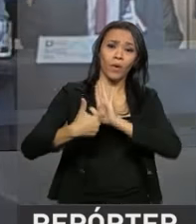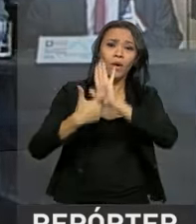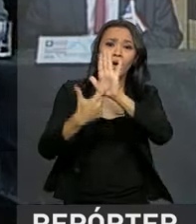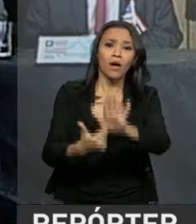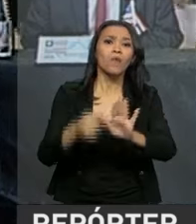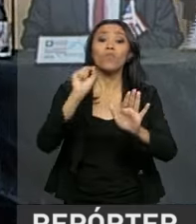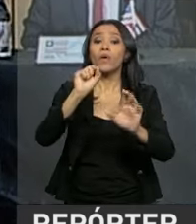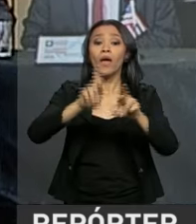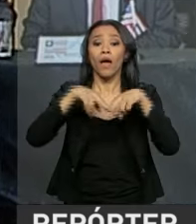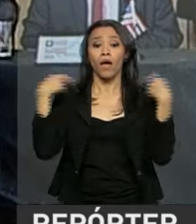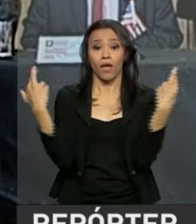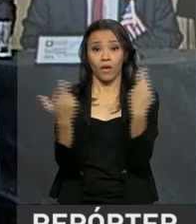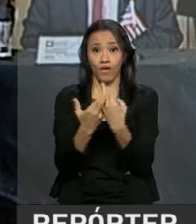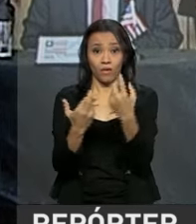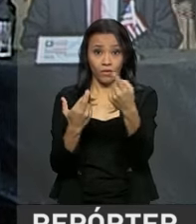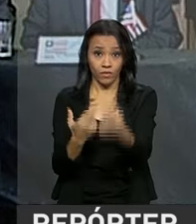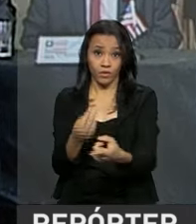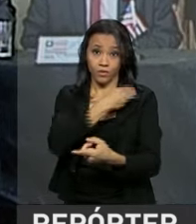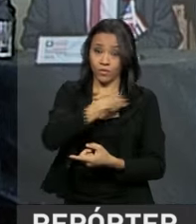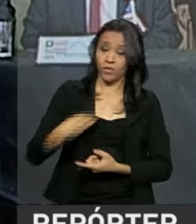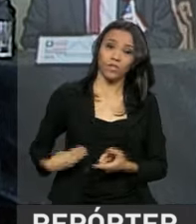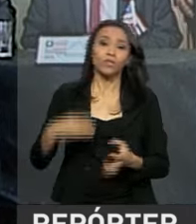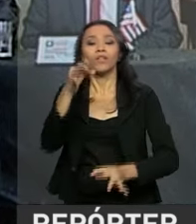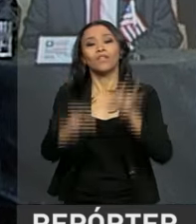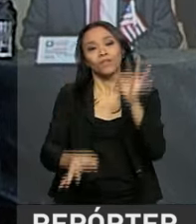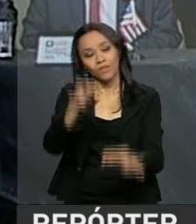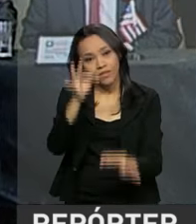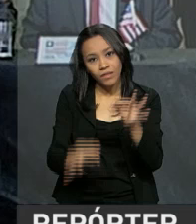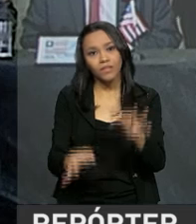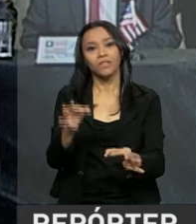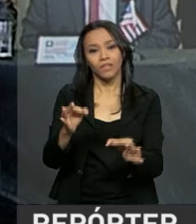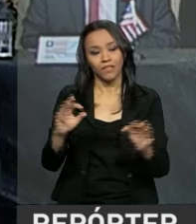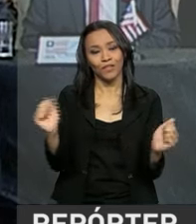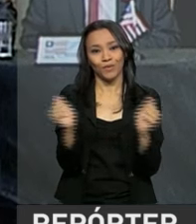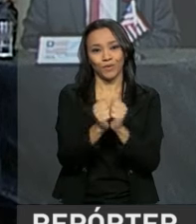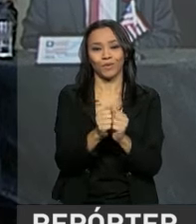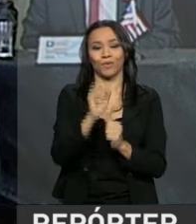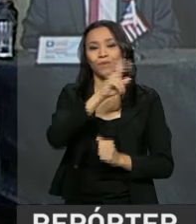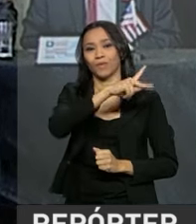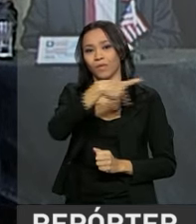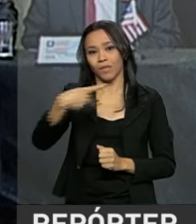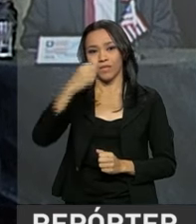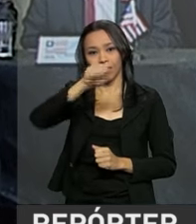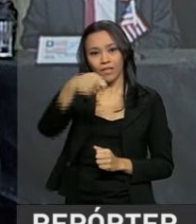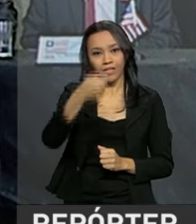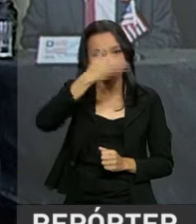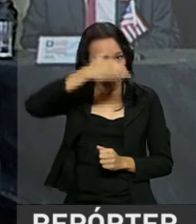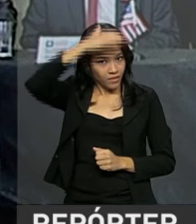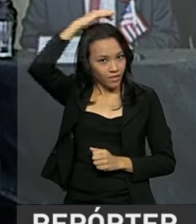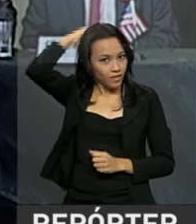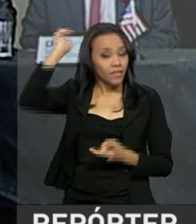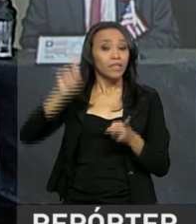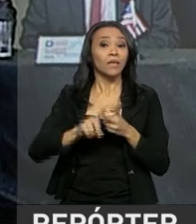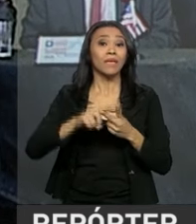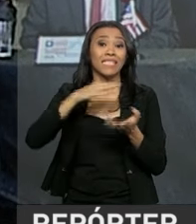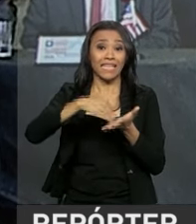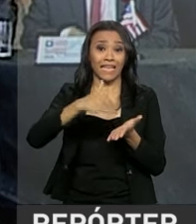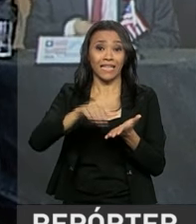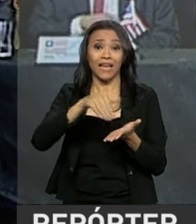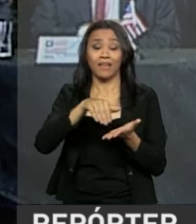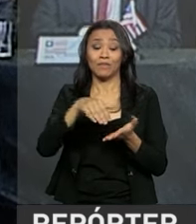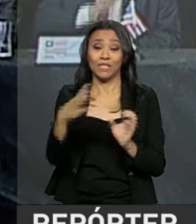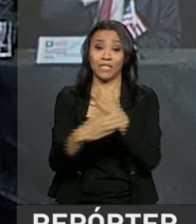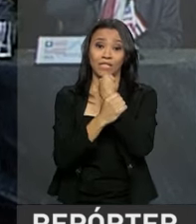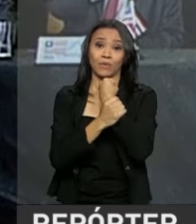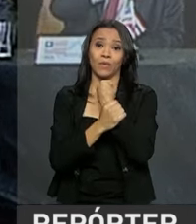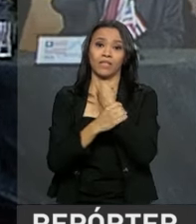da reunião do ministro da Justiça e Cidadania com o presidente interino Michel Temer, com os secretários de segurança dos estados.